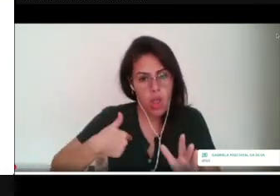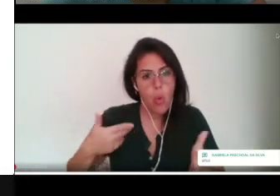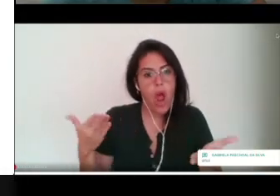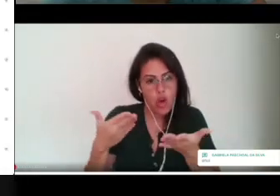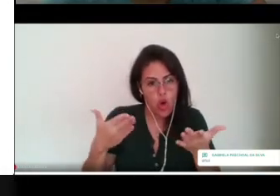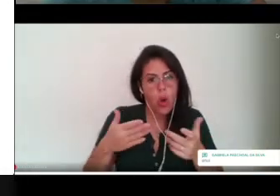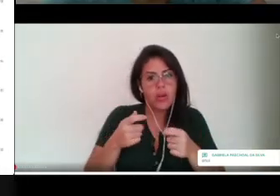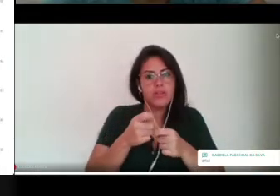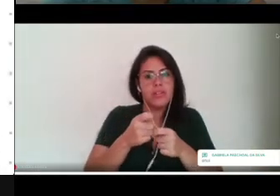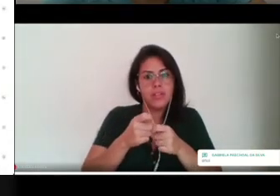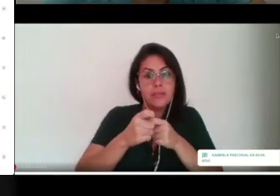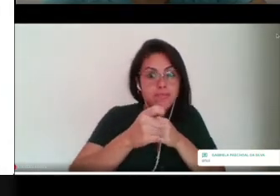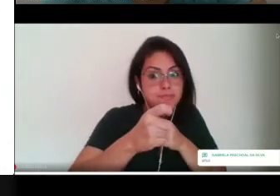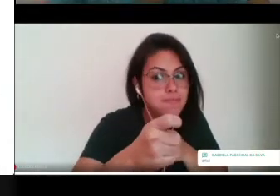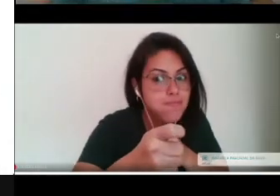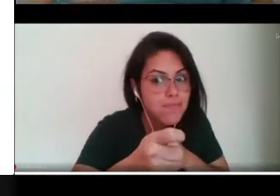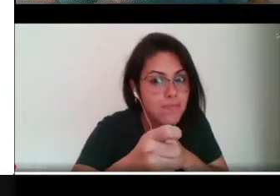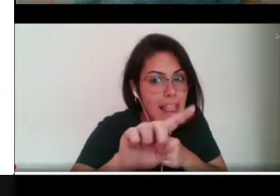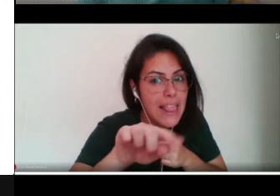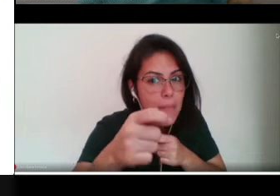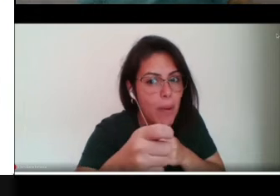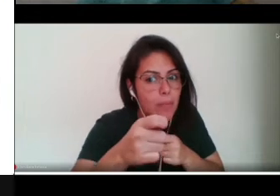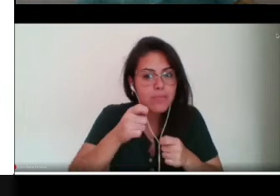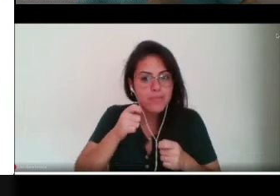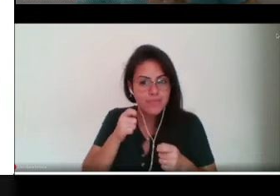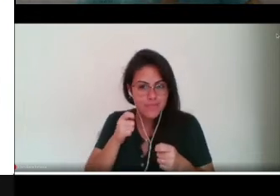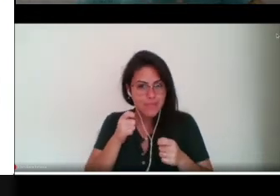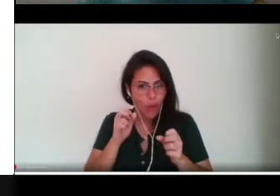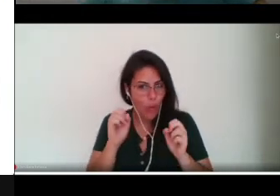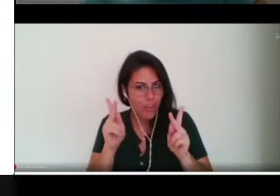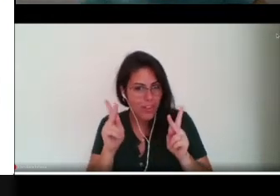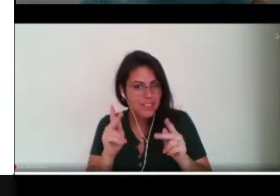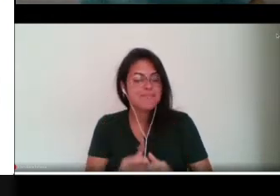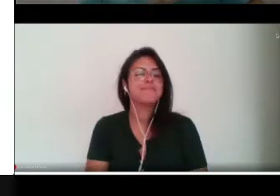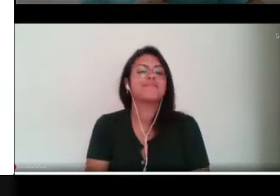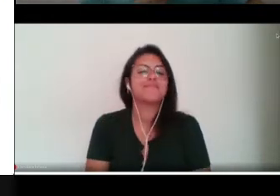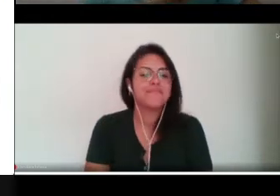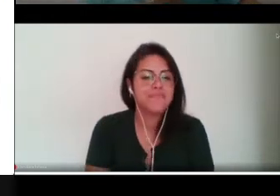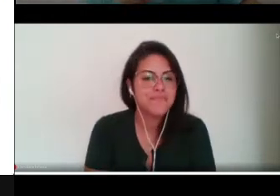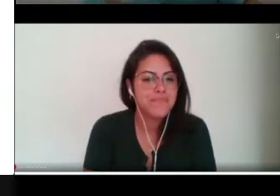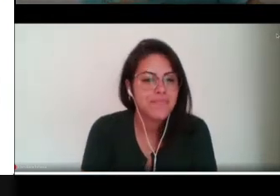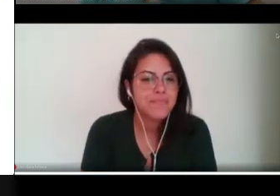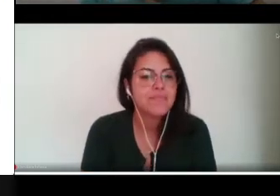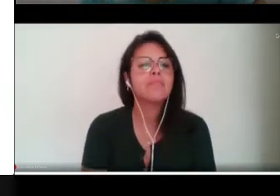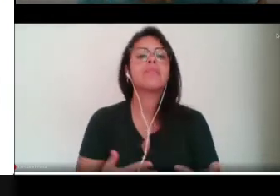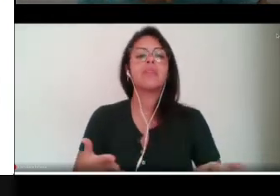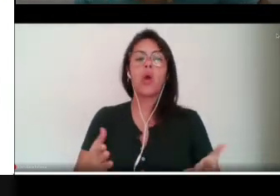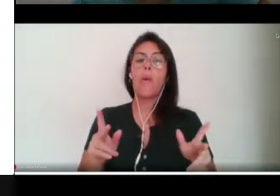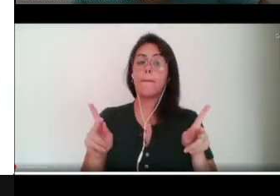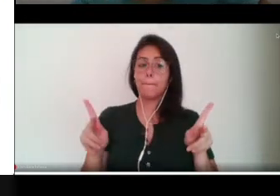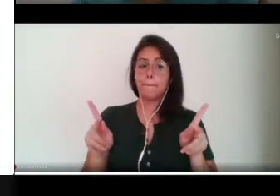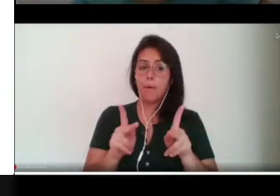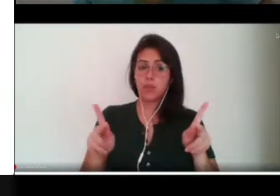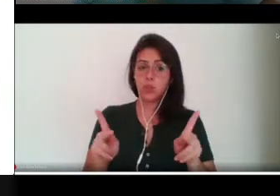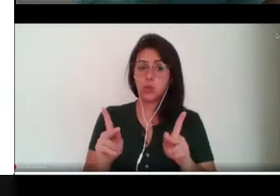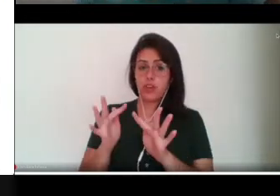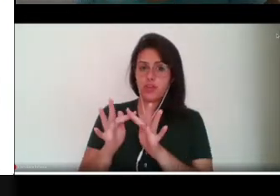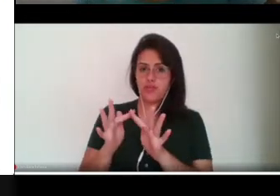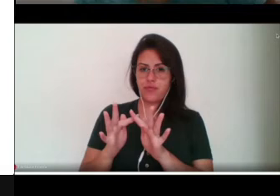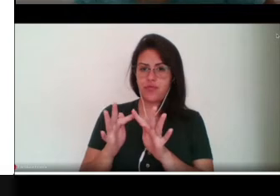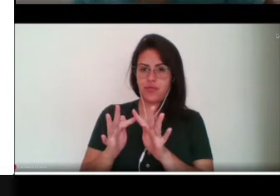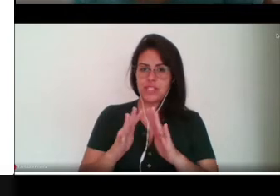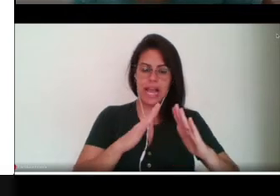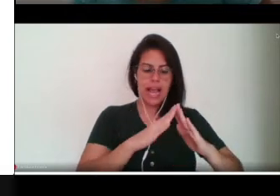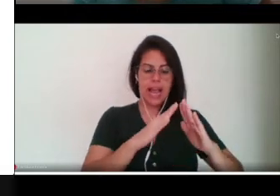professora. Aqui, ó. Uma professora de física sai de sua casa, não sou eu, porque nós estamos em pandemia.